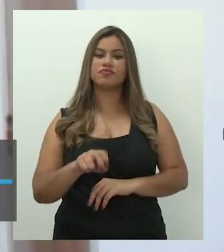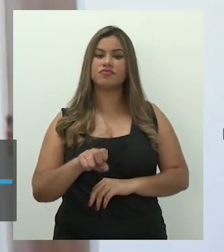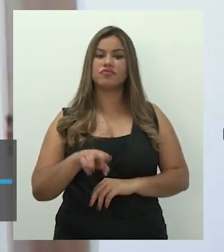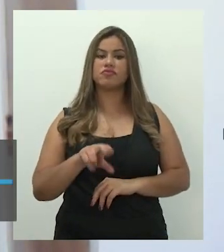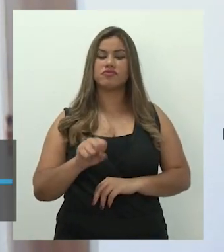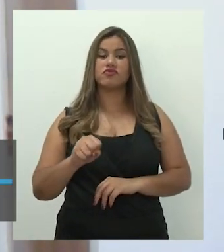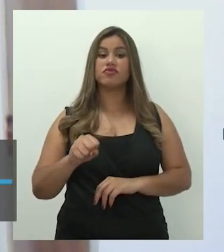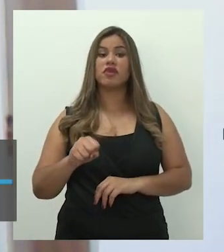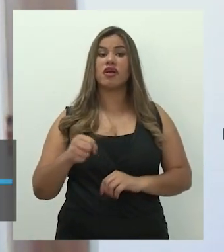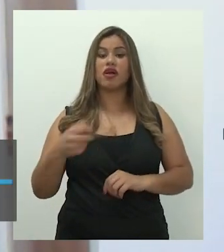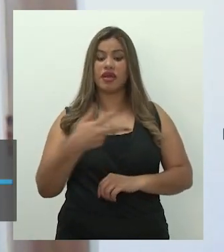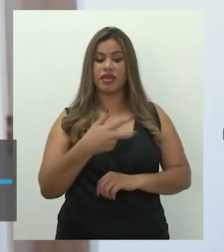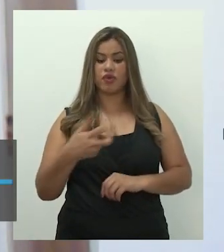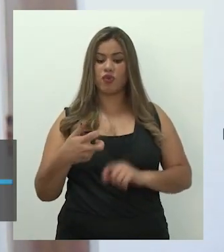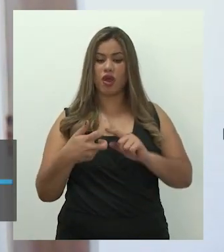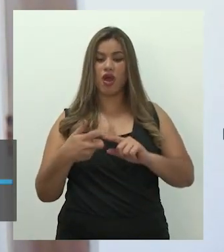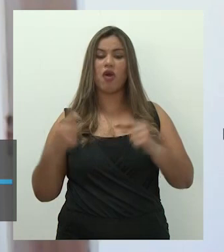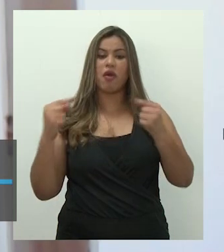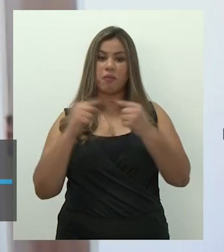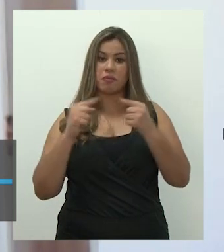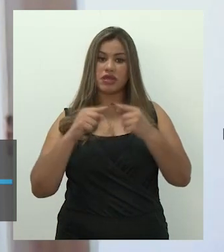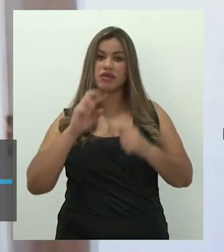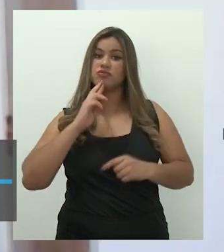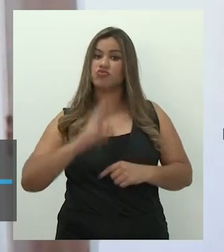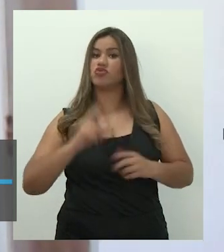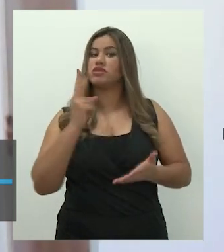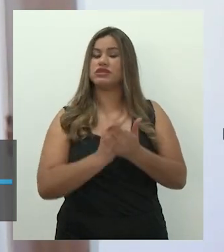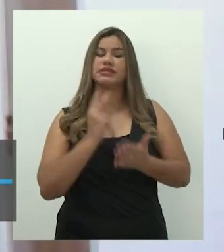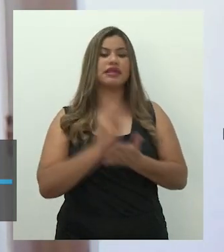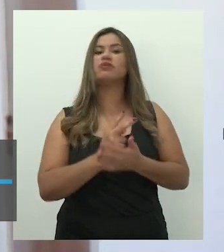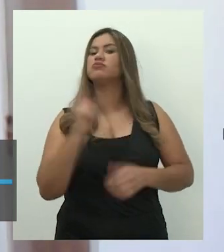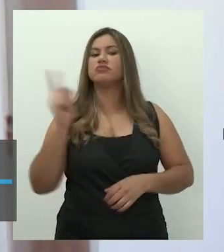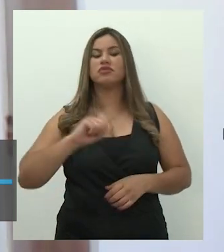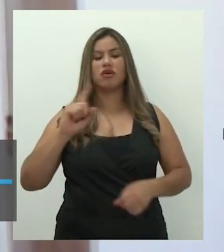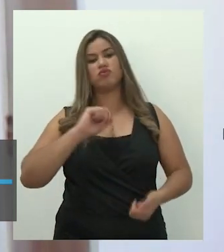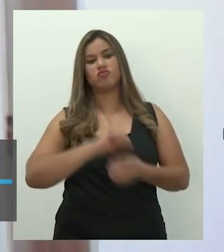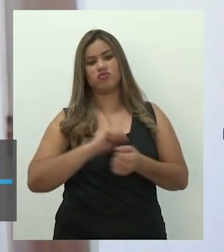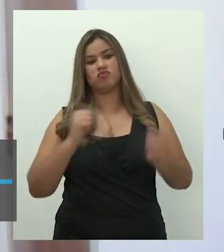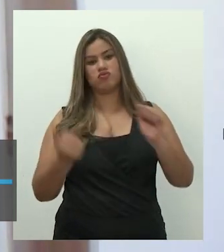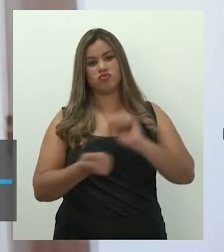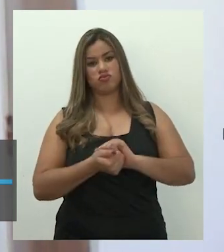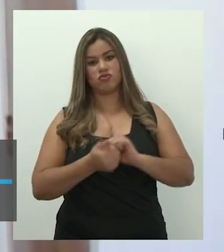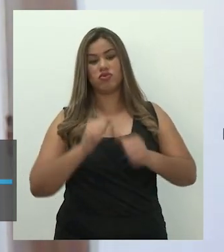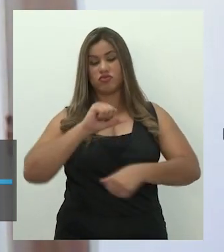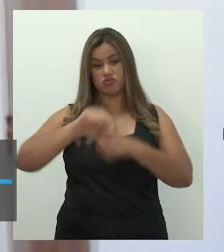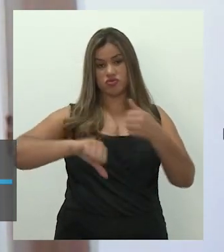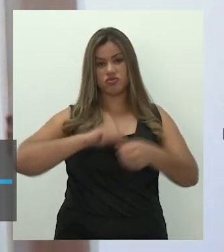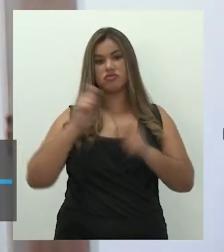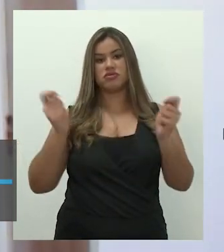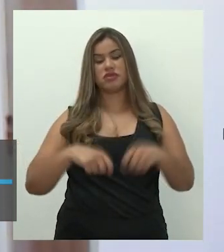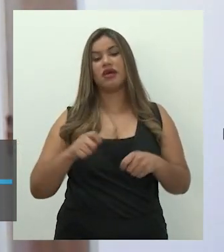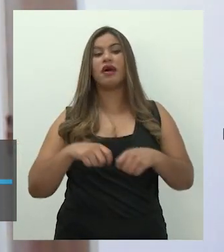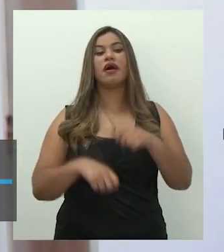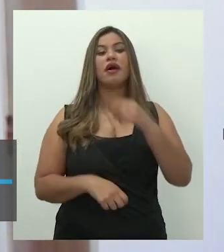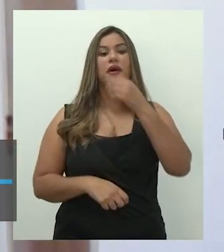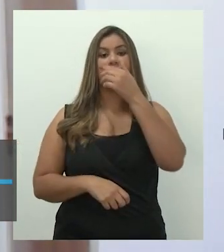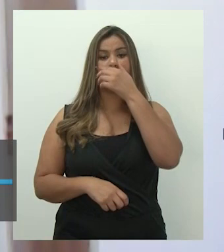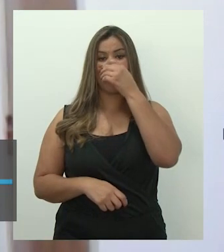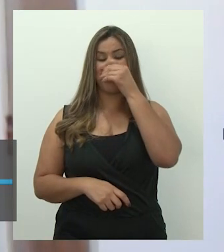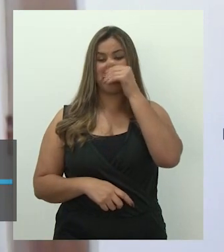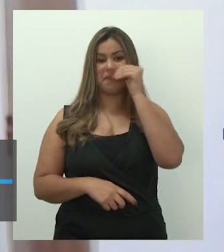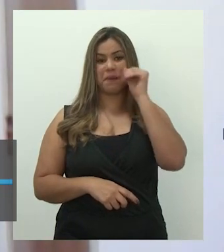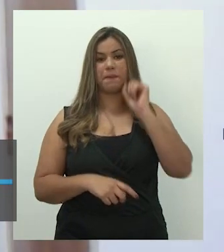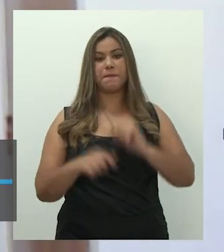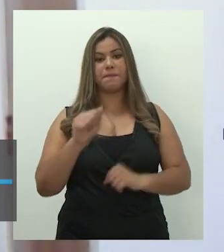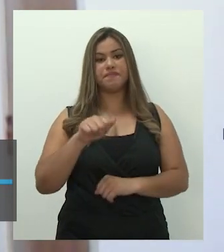dizer somente a resposta de uma operação. Professora Alice, perceber que apesar de